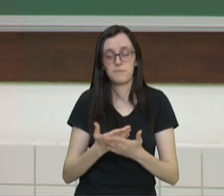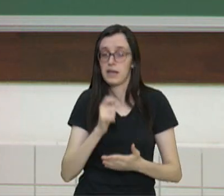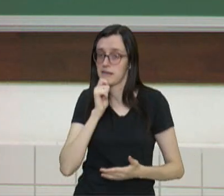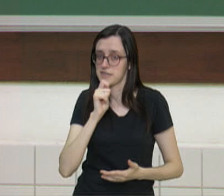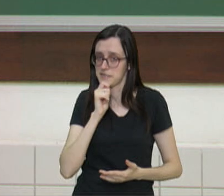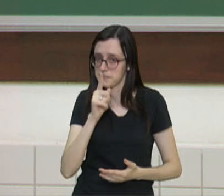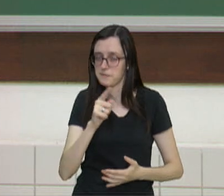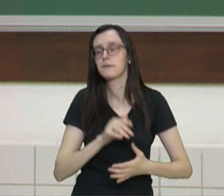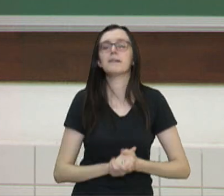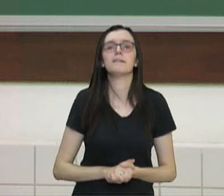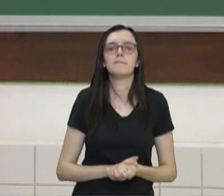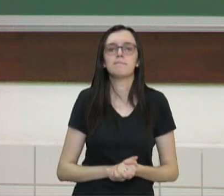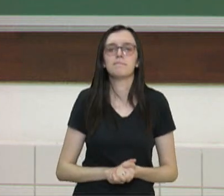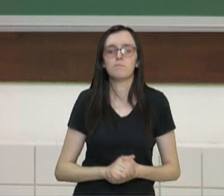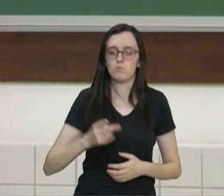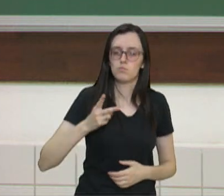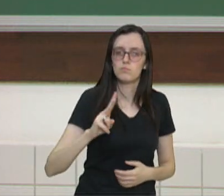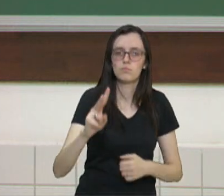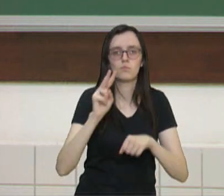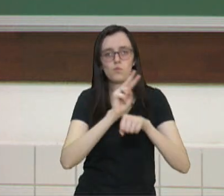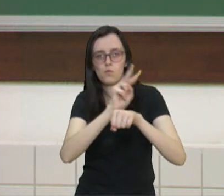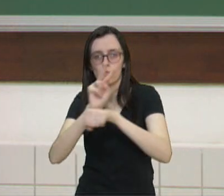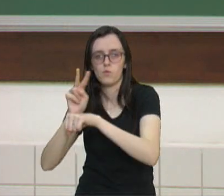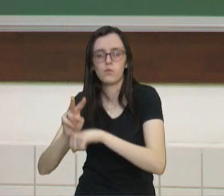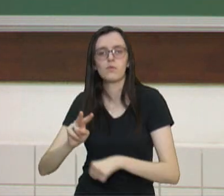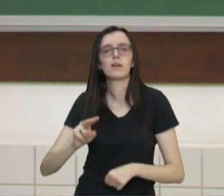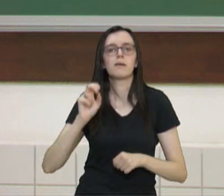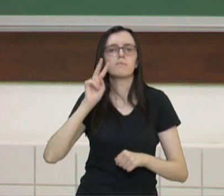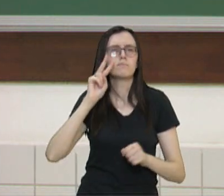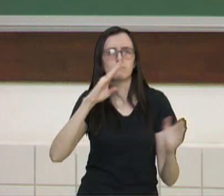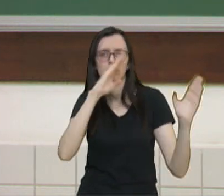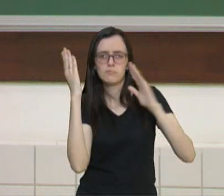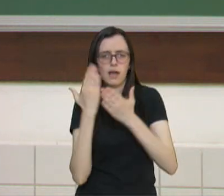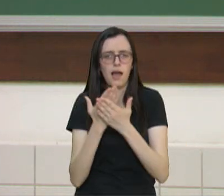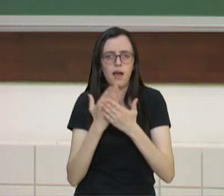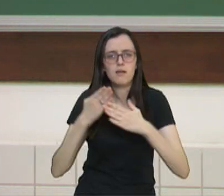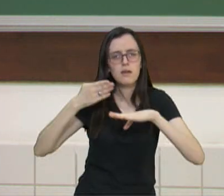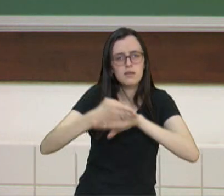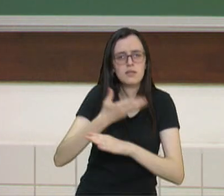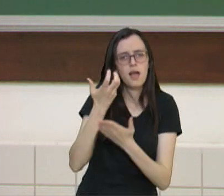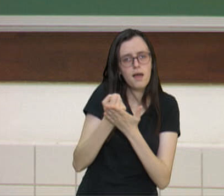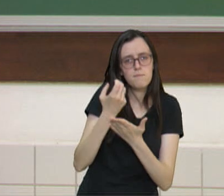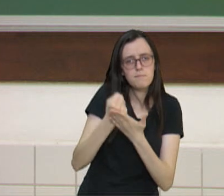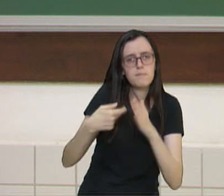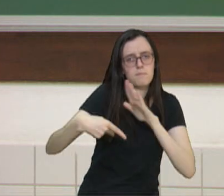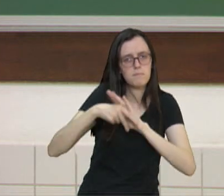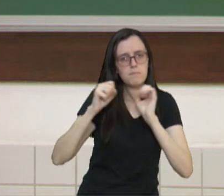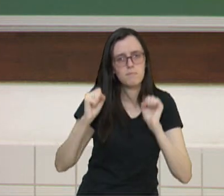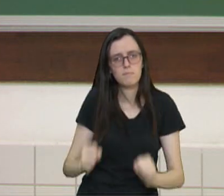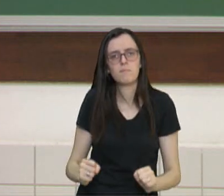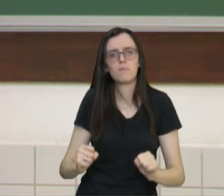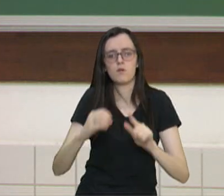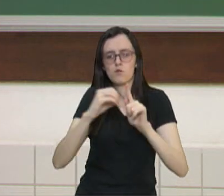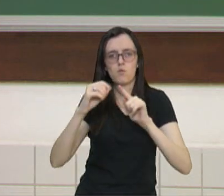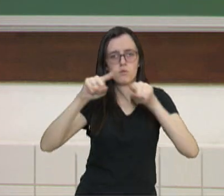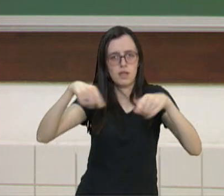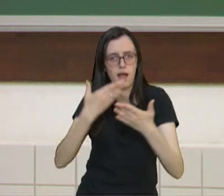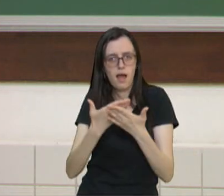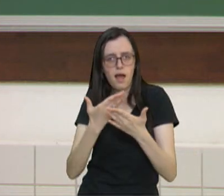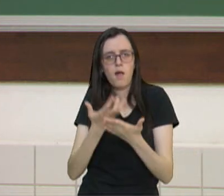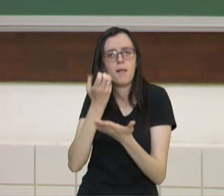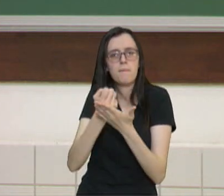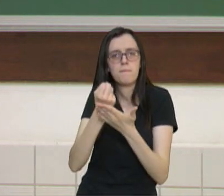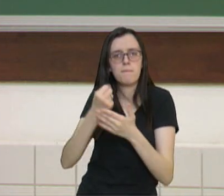ainda. Continuem se cuidando, vejam todas as aulas, acessem os aplicativos aí, Google Sala de Aula, Aula